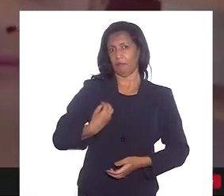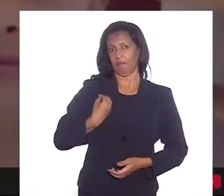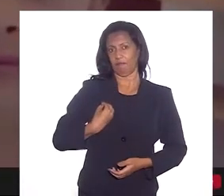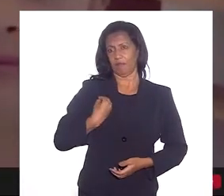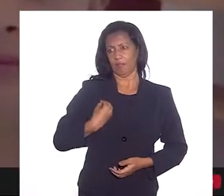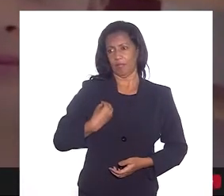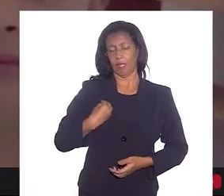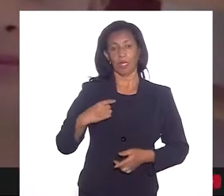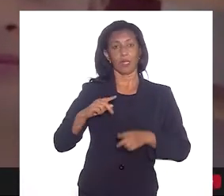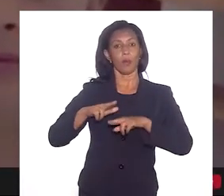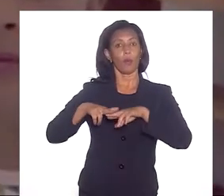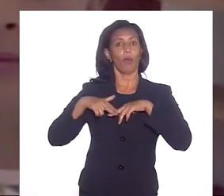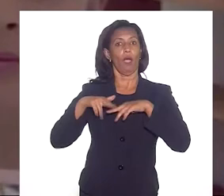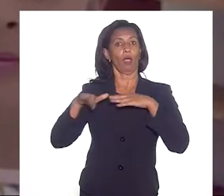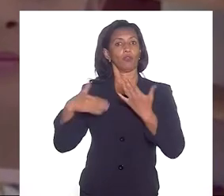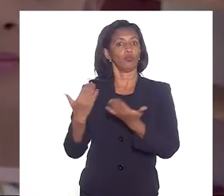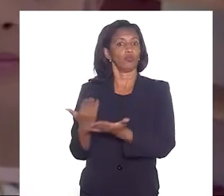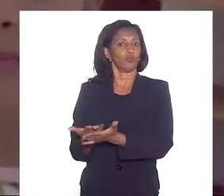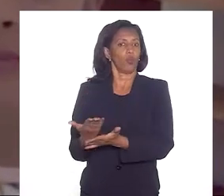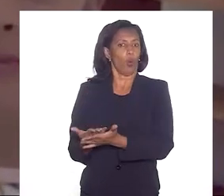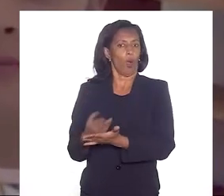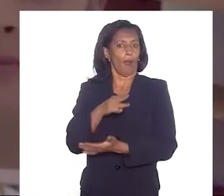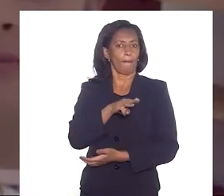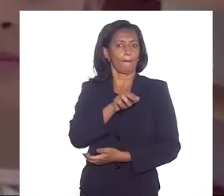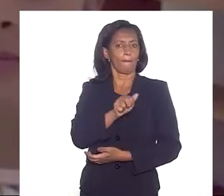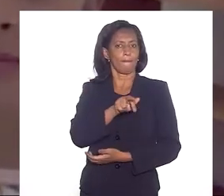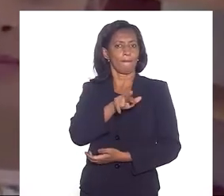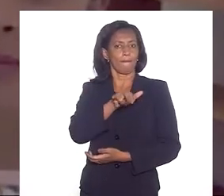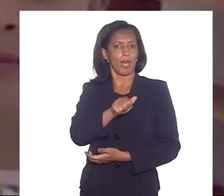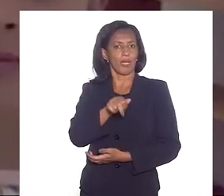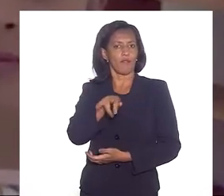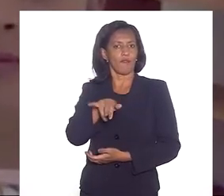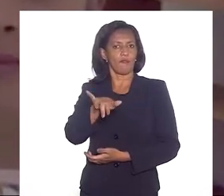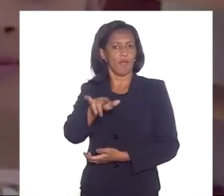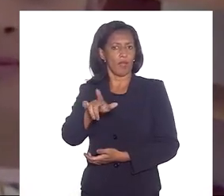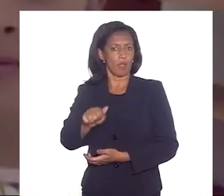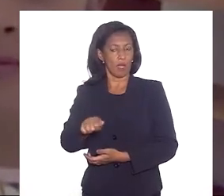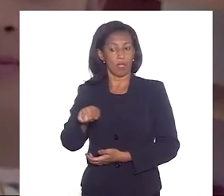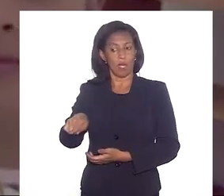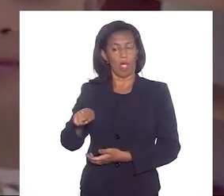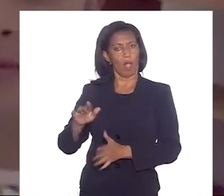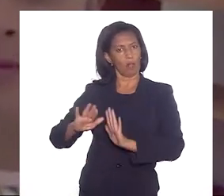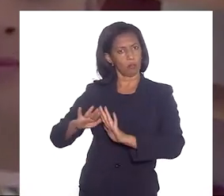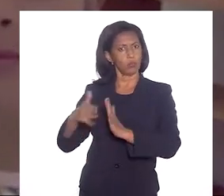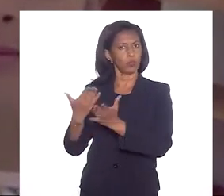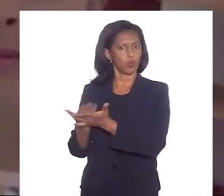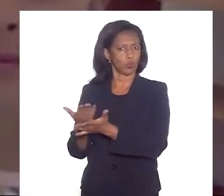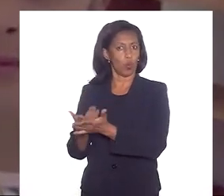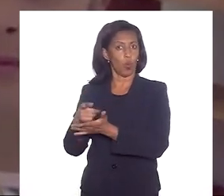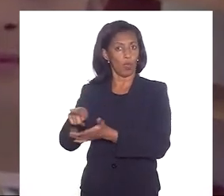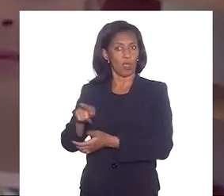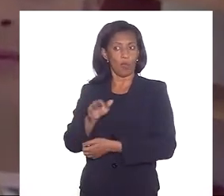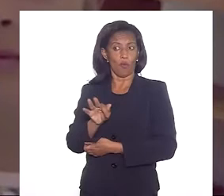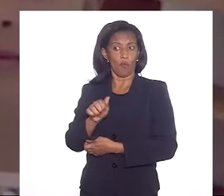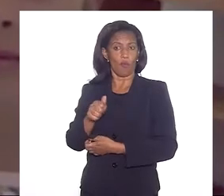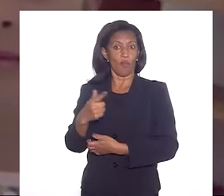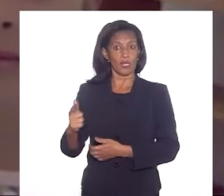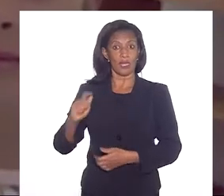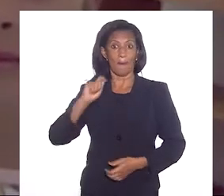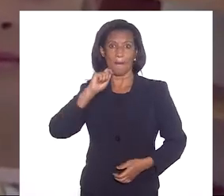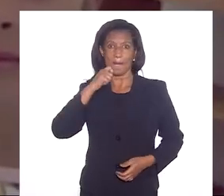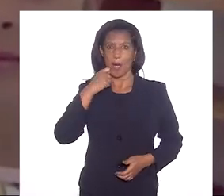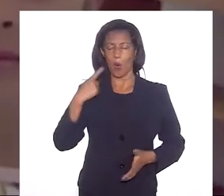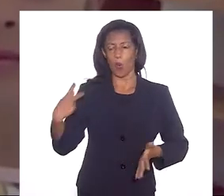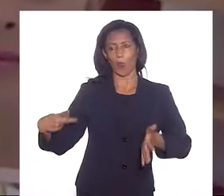por conta da escola da Maria Fernanda. A Maria Fernanda, ela estuda numa escola Waldorf, e o fazer do